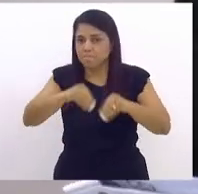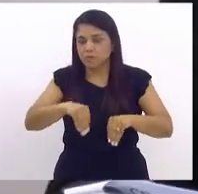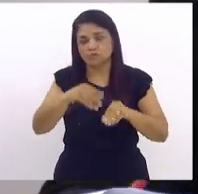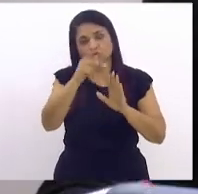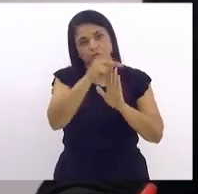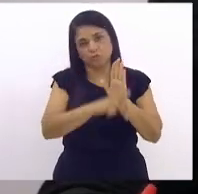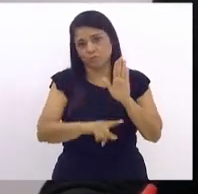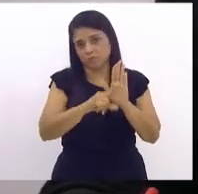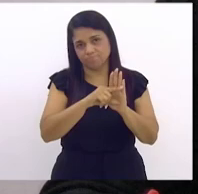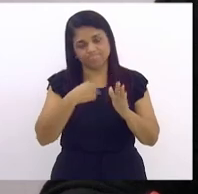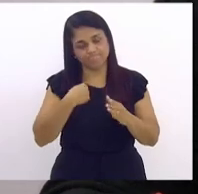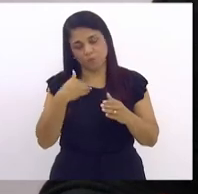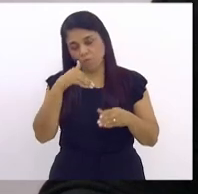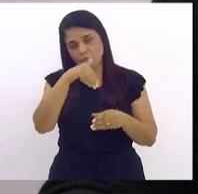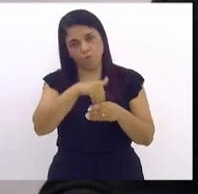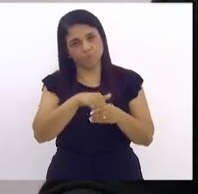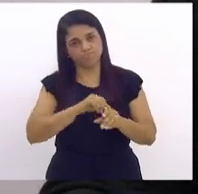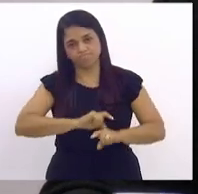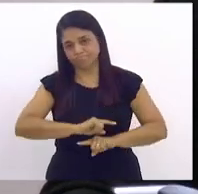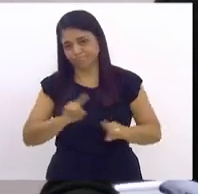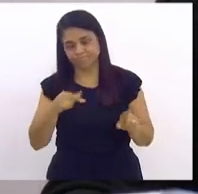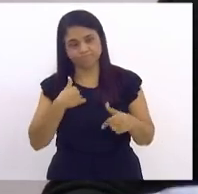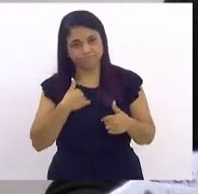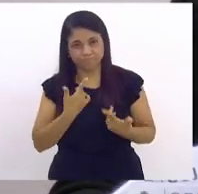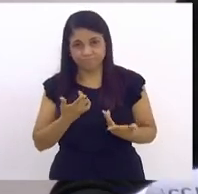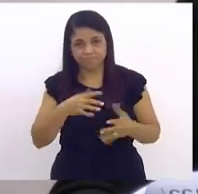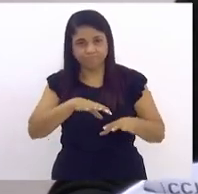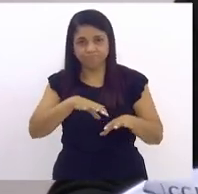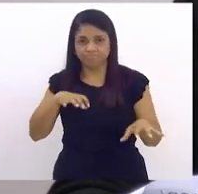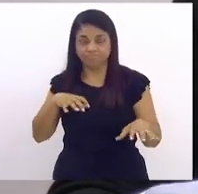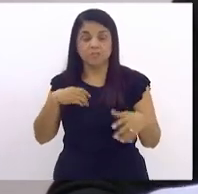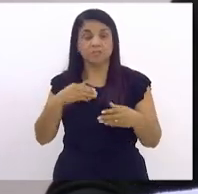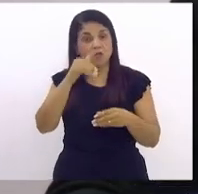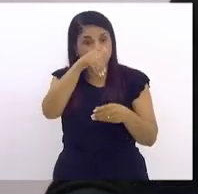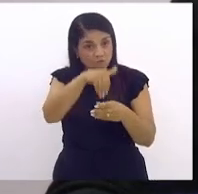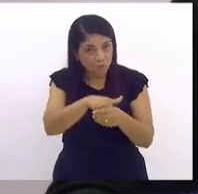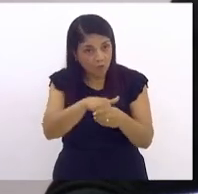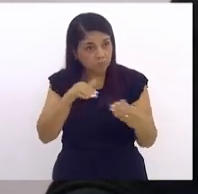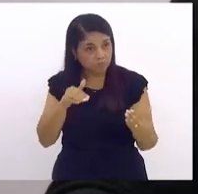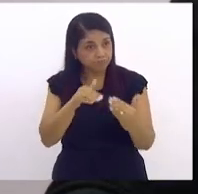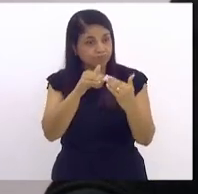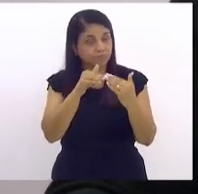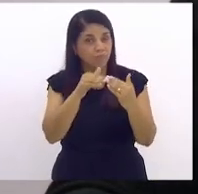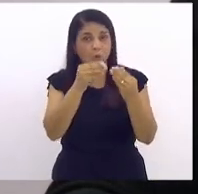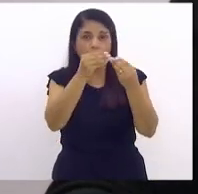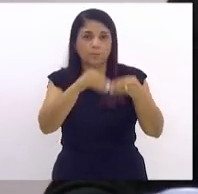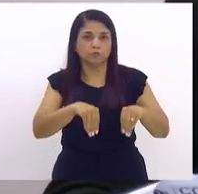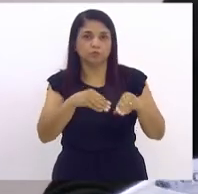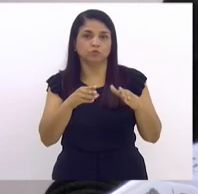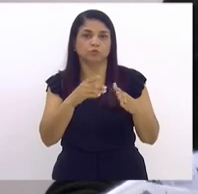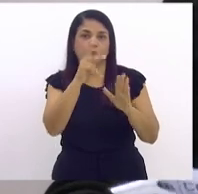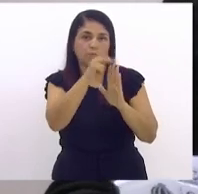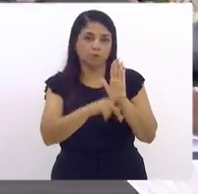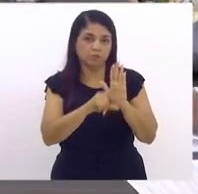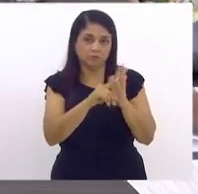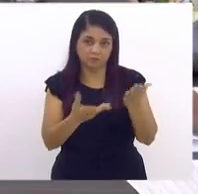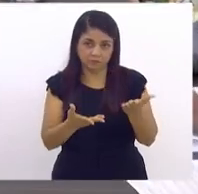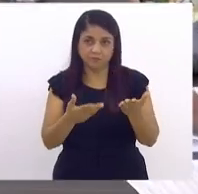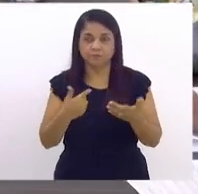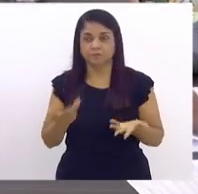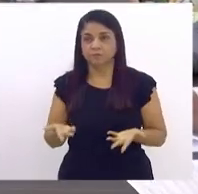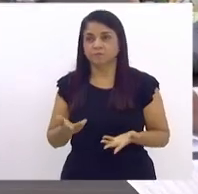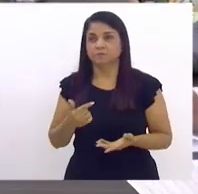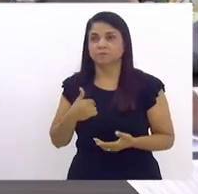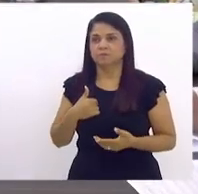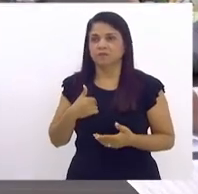vão poder contar com o meu voto. Porque, se eu votar favoravelmente nisso, eu enterro o projeto. Vossa Excelência, aceita a sugestão